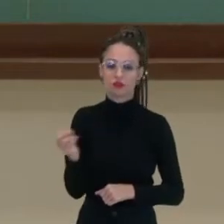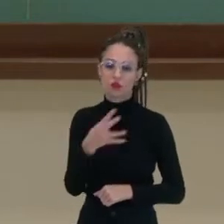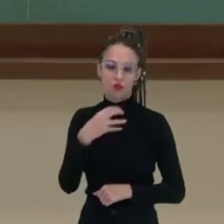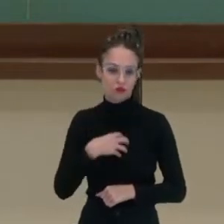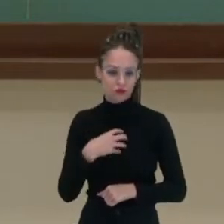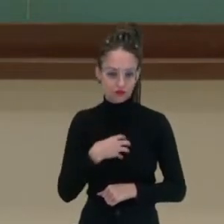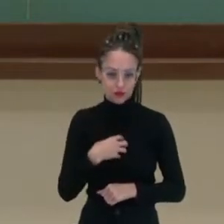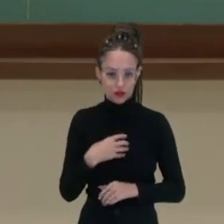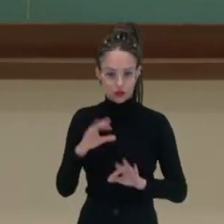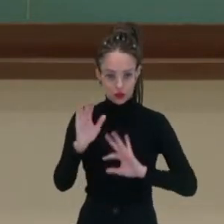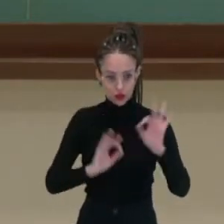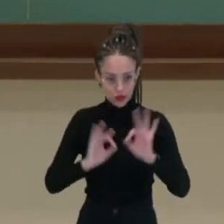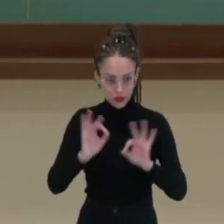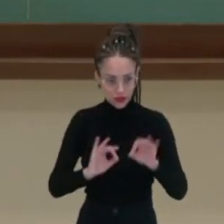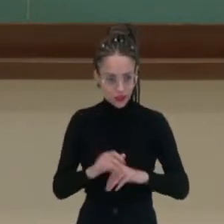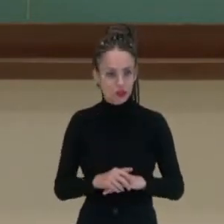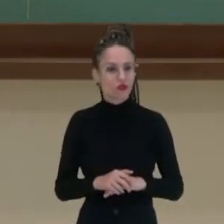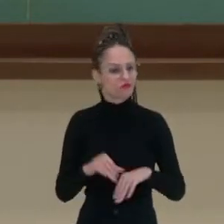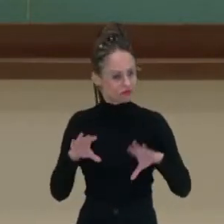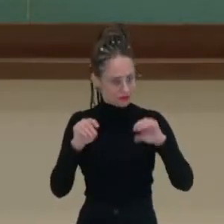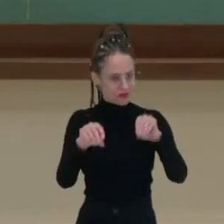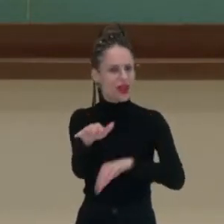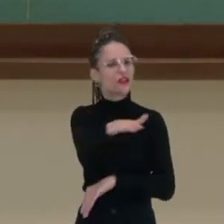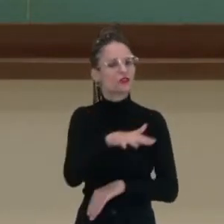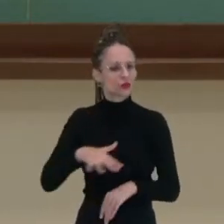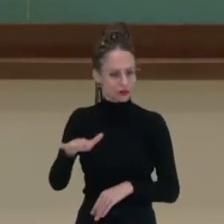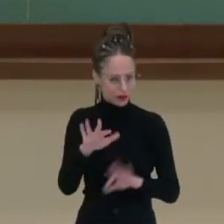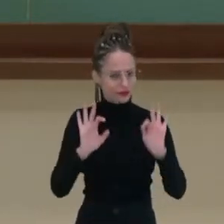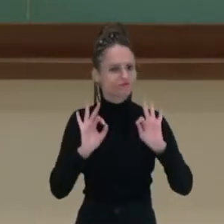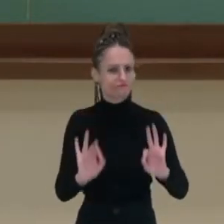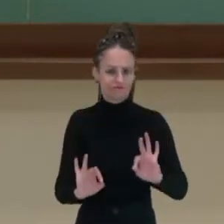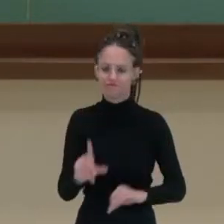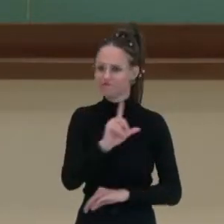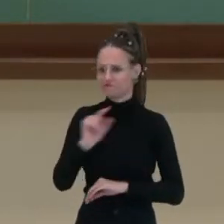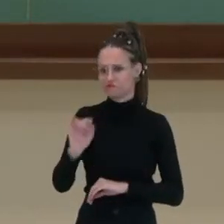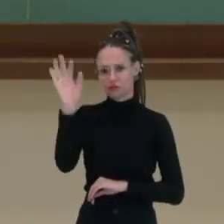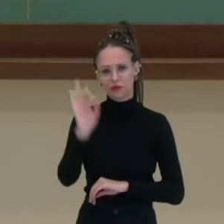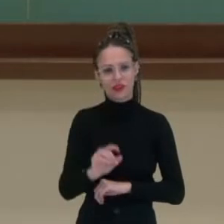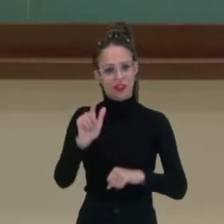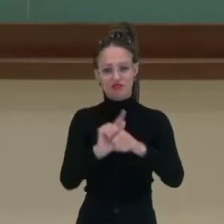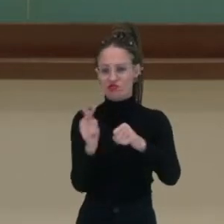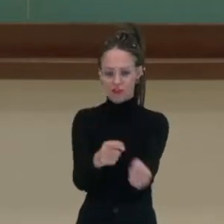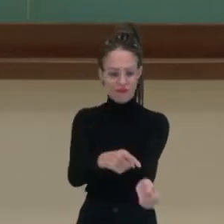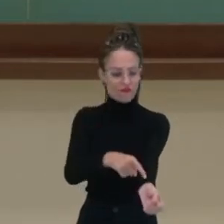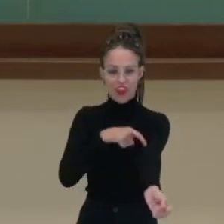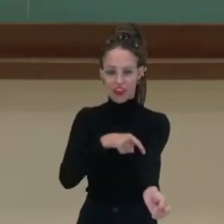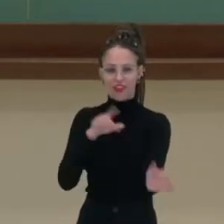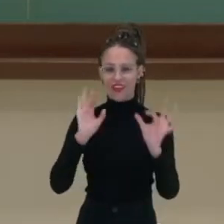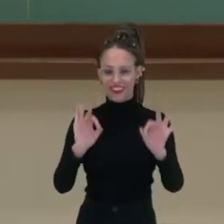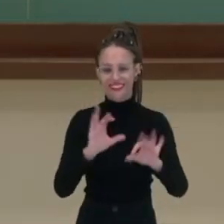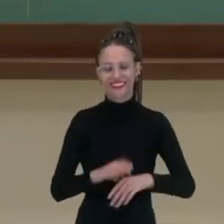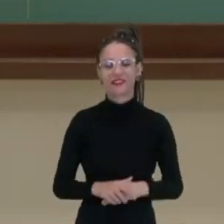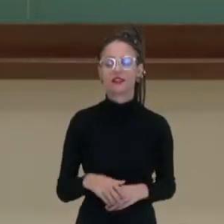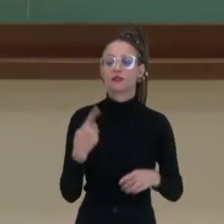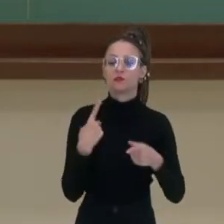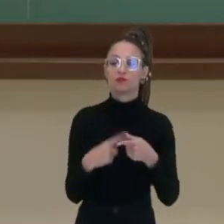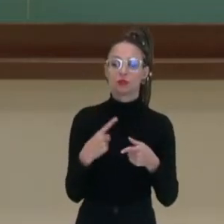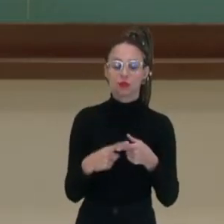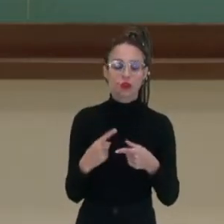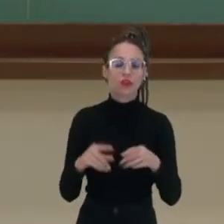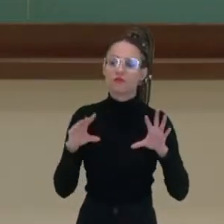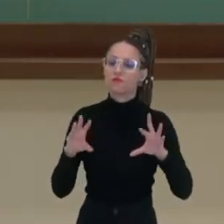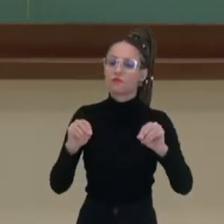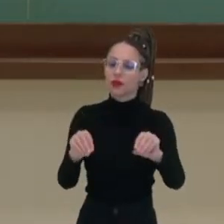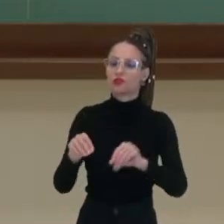de organização. Mexe ou não mexe com o espaço? Totalmente. Isso é geografia na veia, velho. Porque ele está